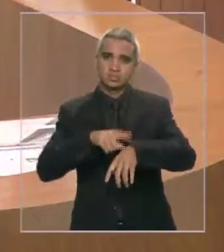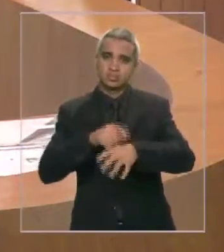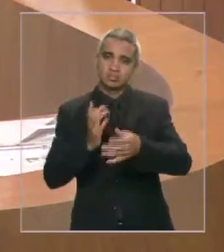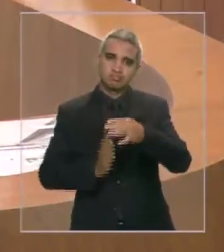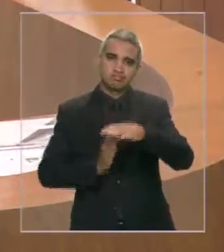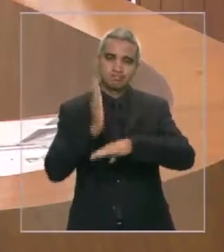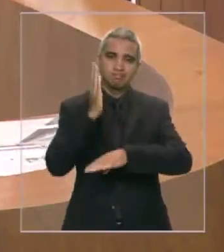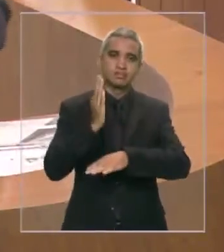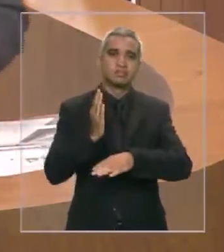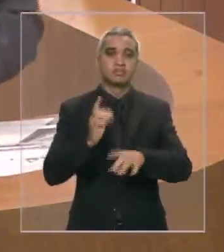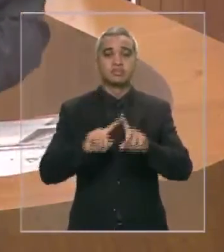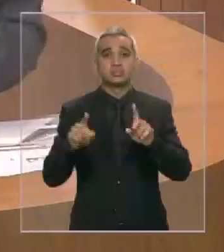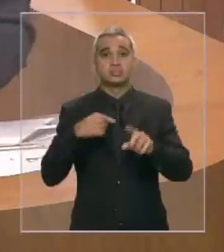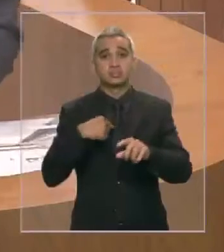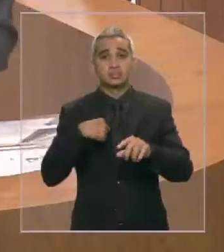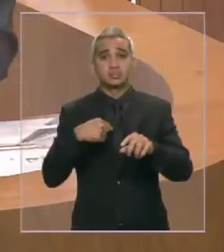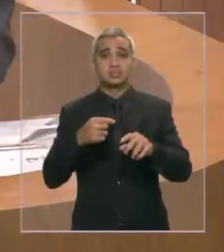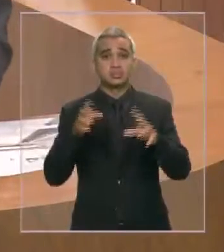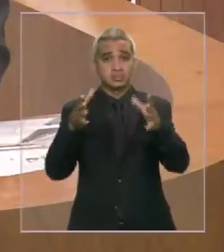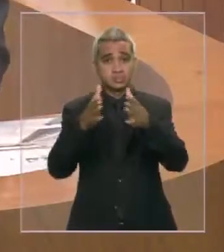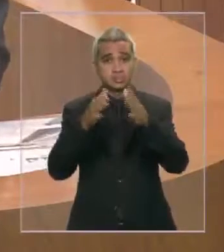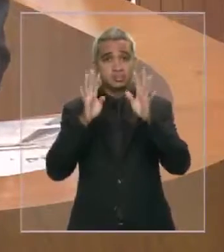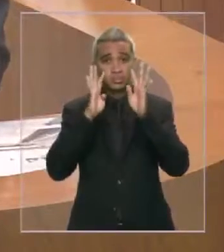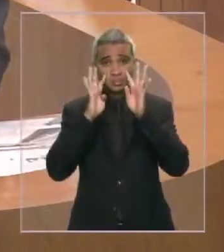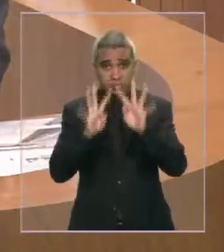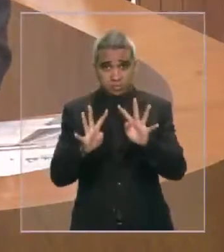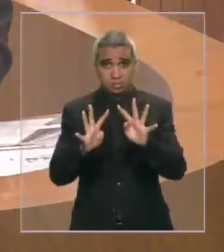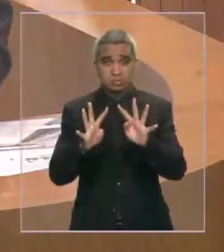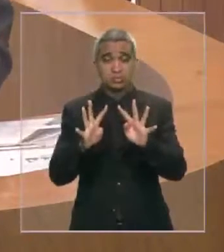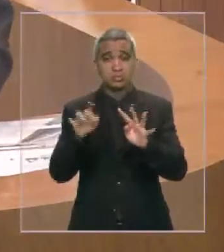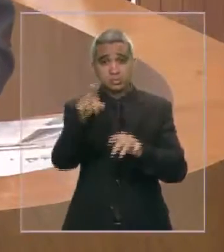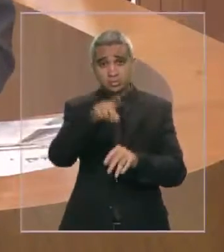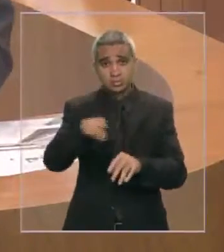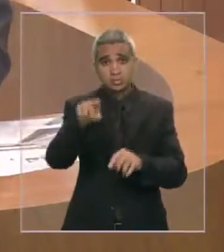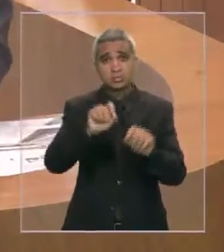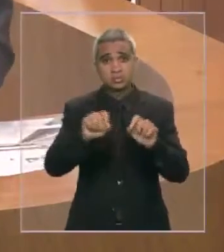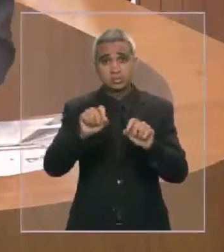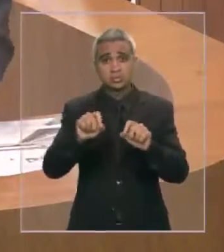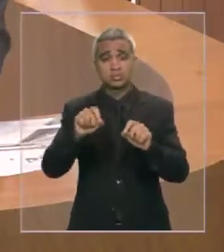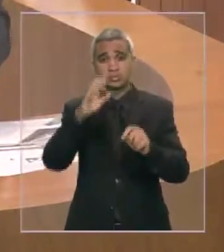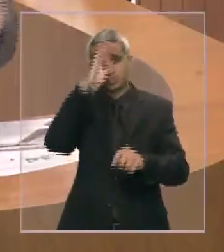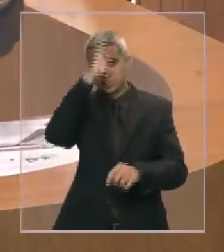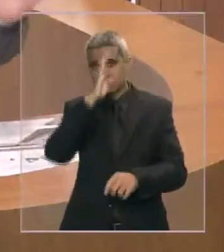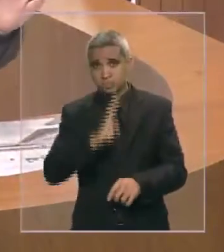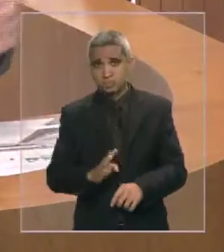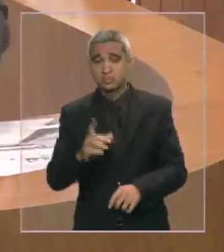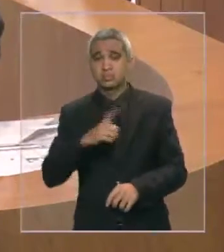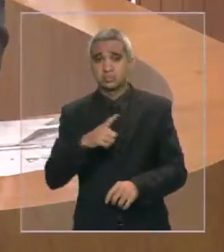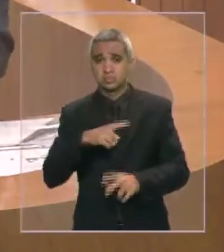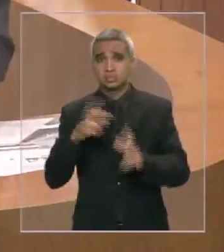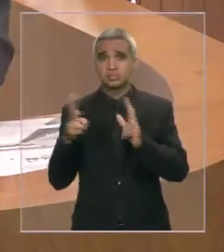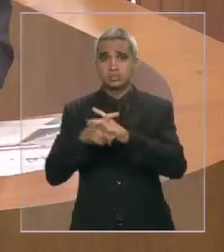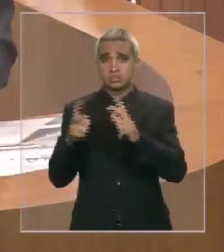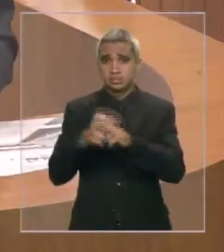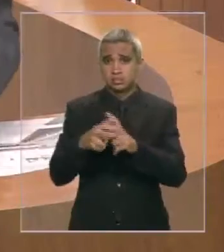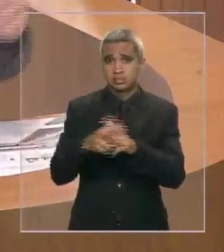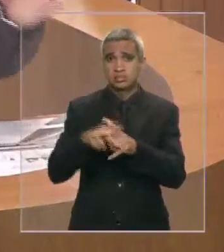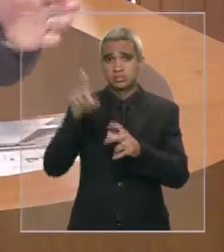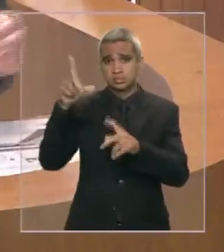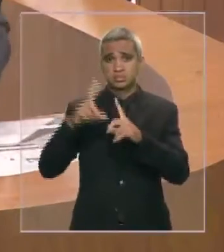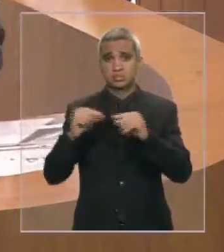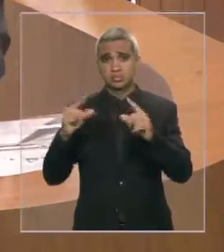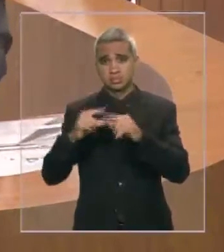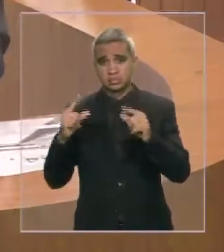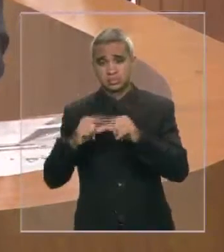finalizo alertando para o clima de instabilidade do país. Foram vistos ontem enfrentamentos em Brasília por aliados e